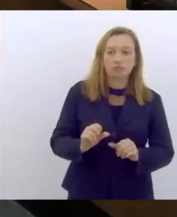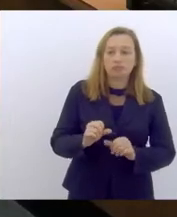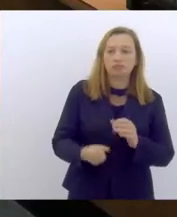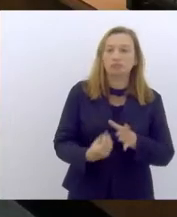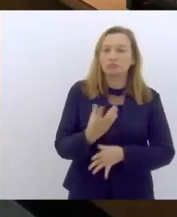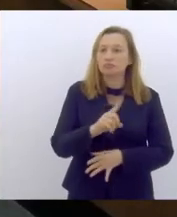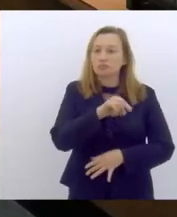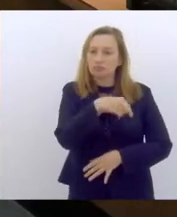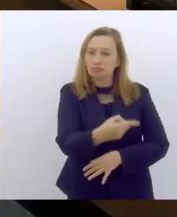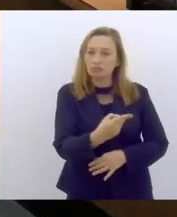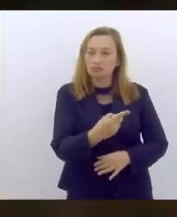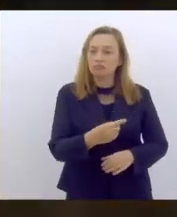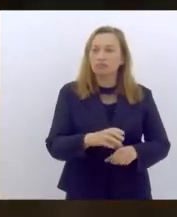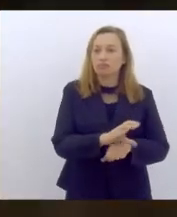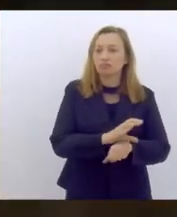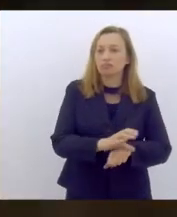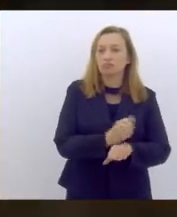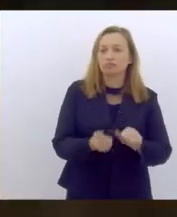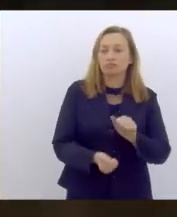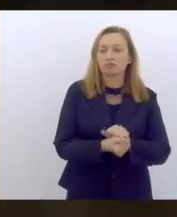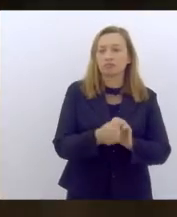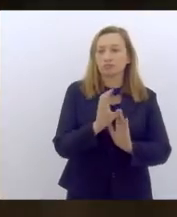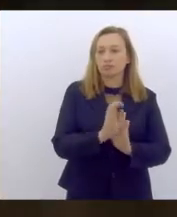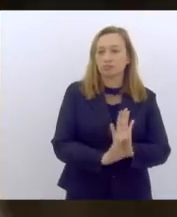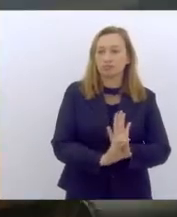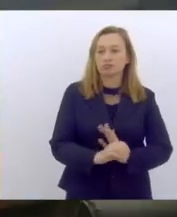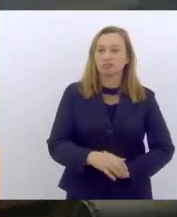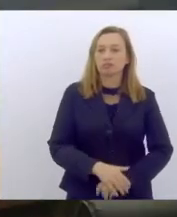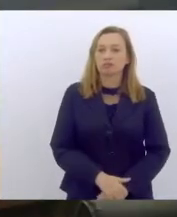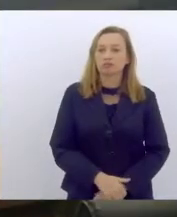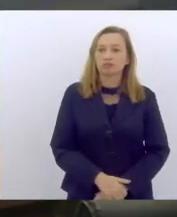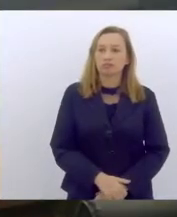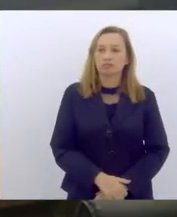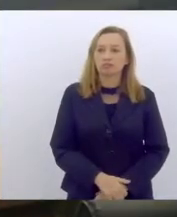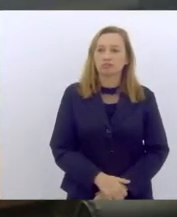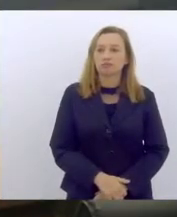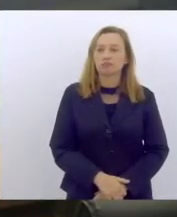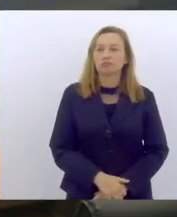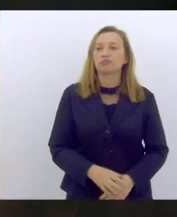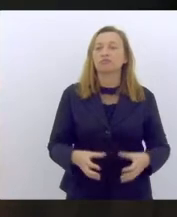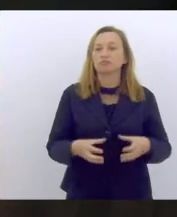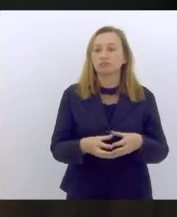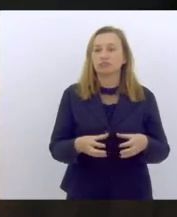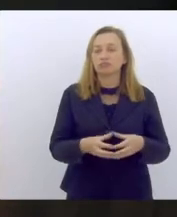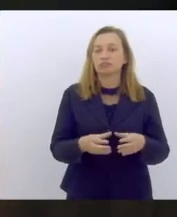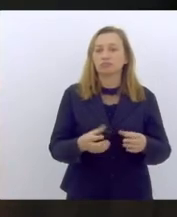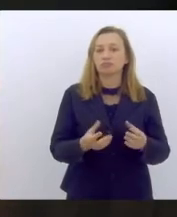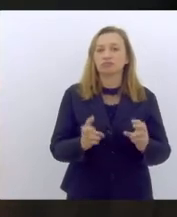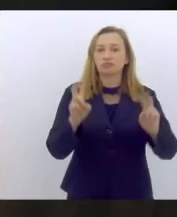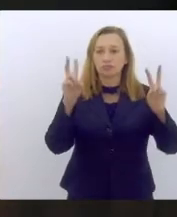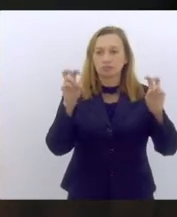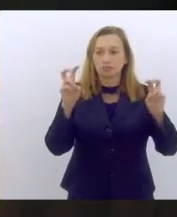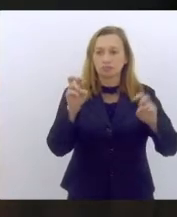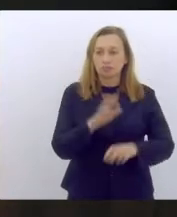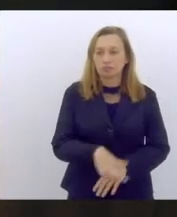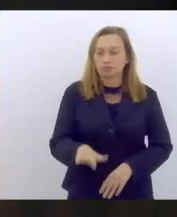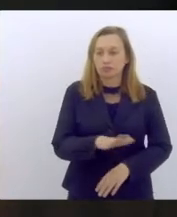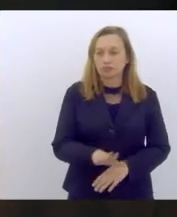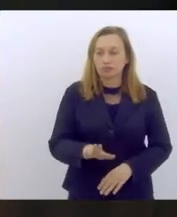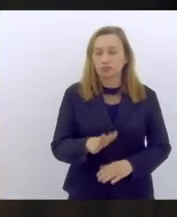parecer pela constitucionalidade com emendas pela comissão de assunto da criança adolescente